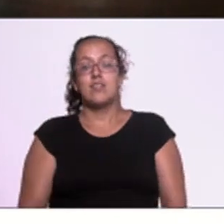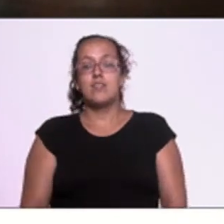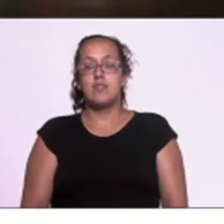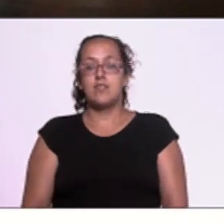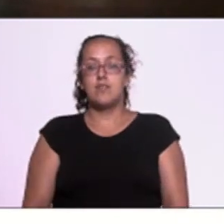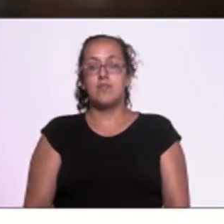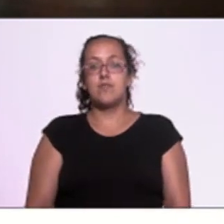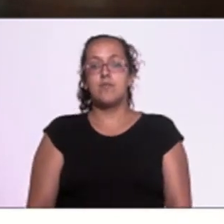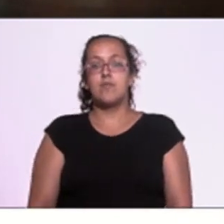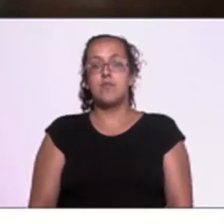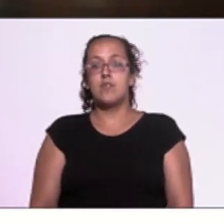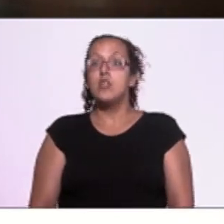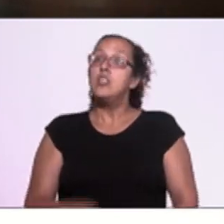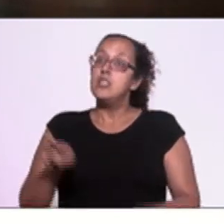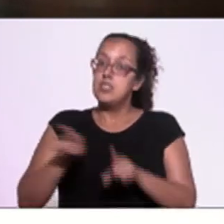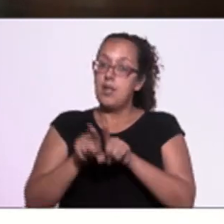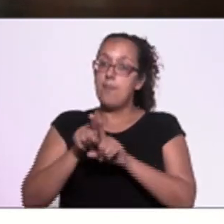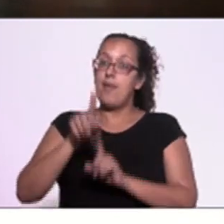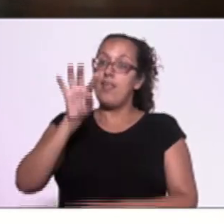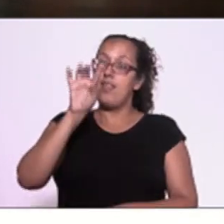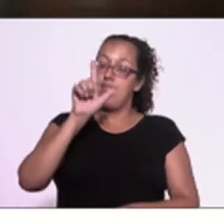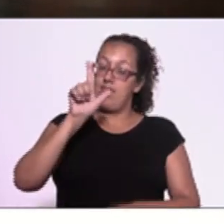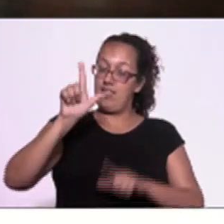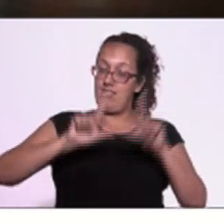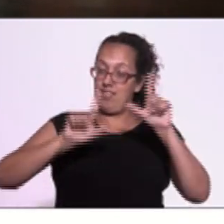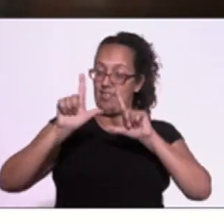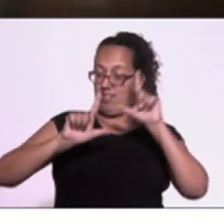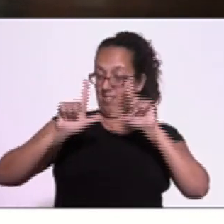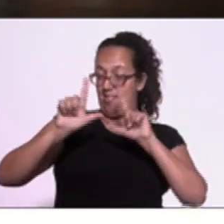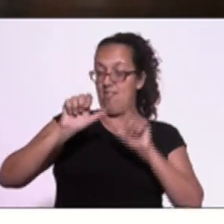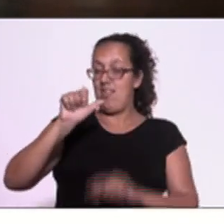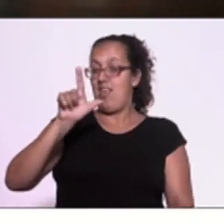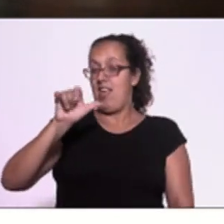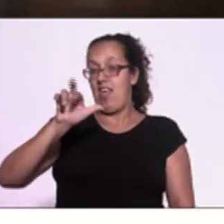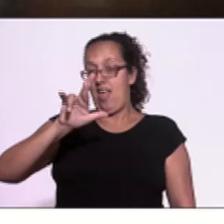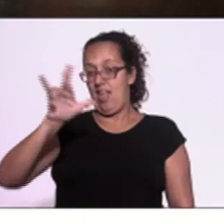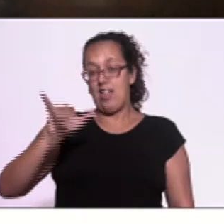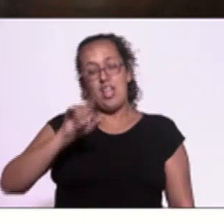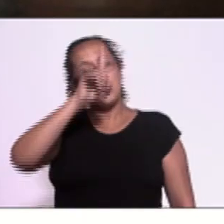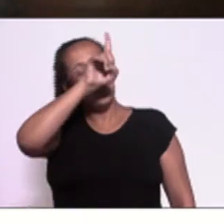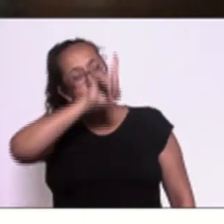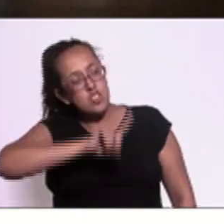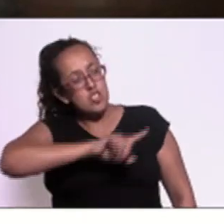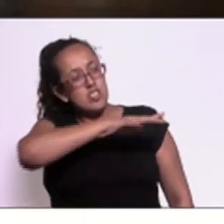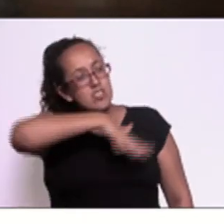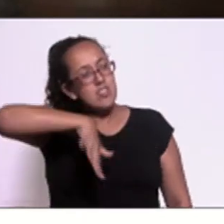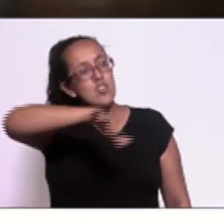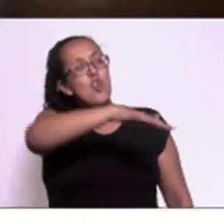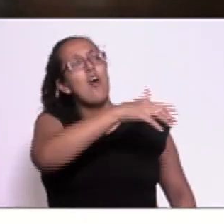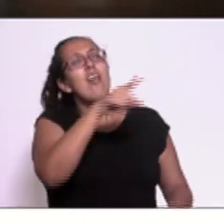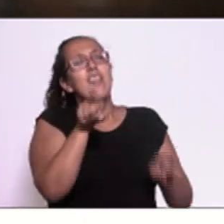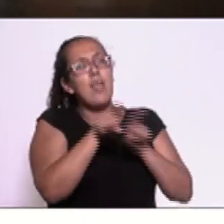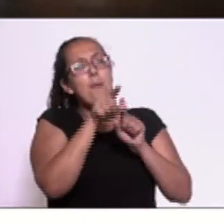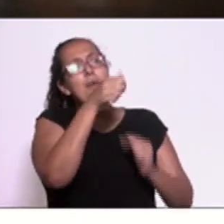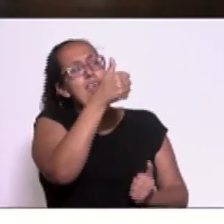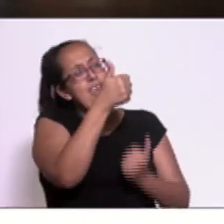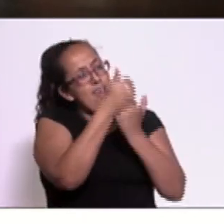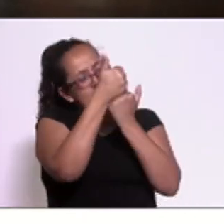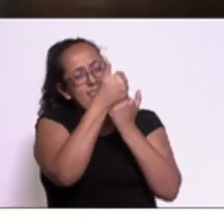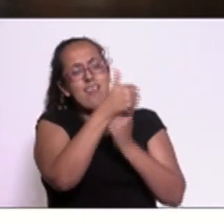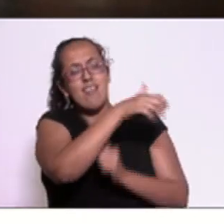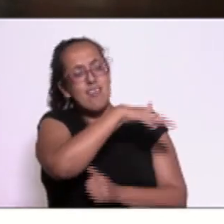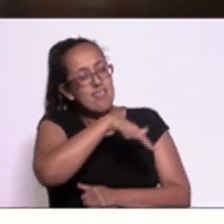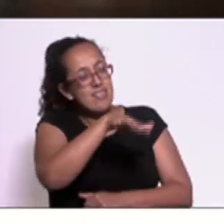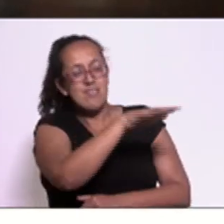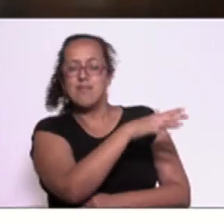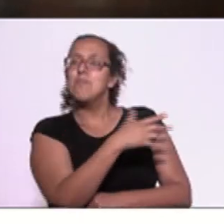Aos diretores da TV Alerj, Osmar Sintra e Anderson William, juntamente com a sua equipe, que nos apoiaram de